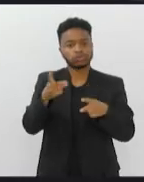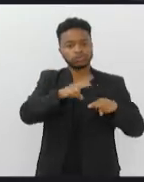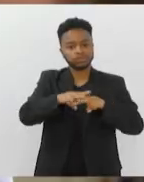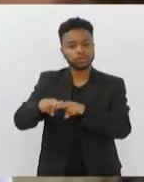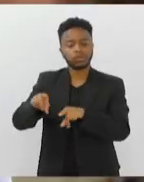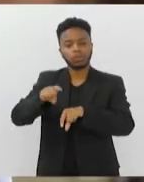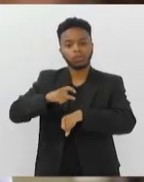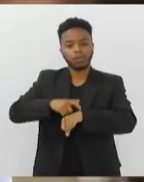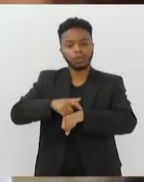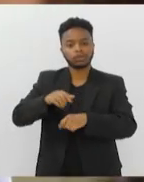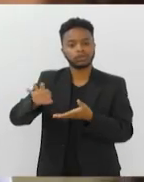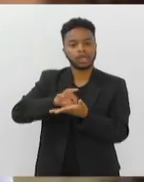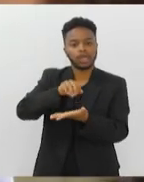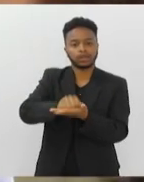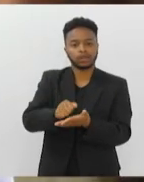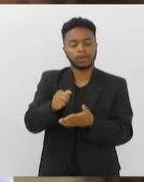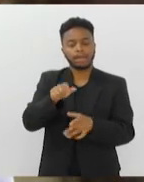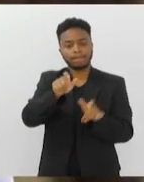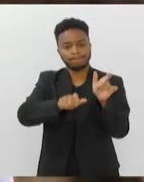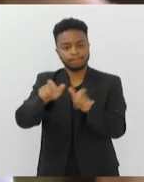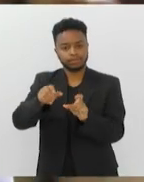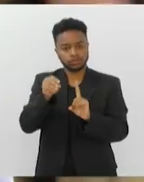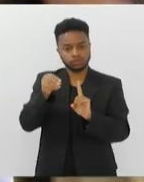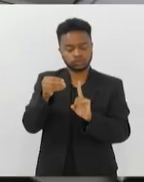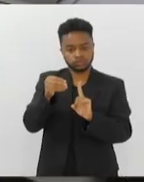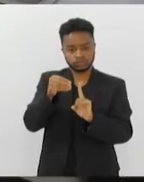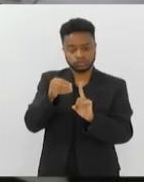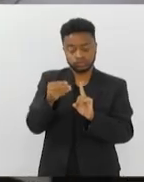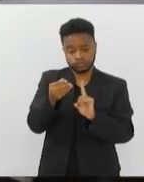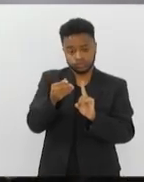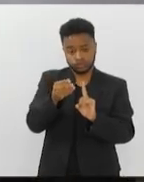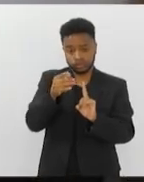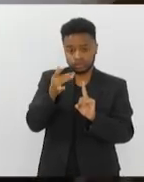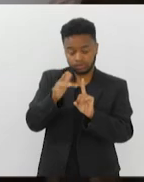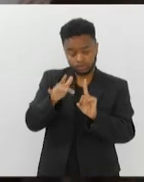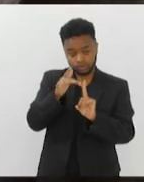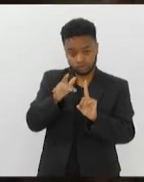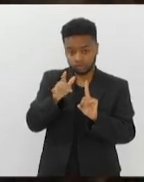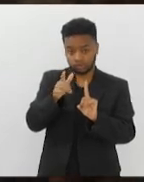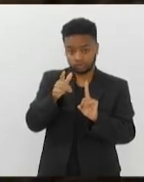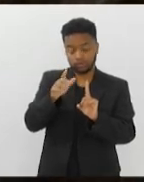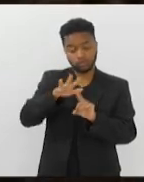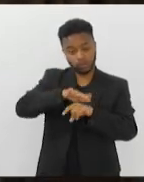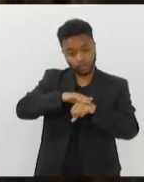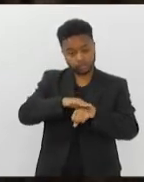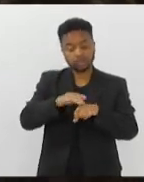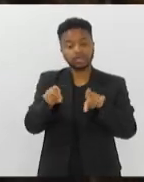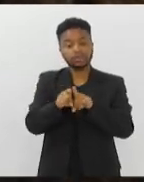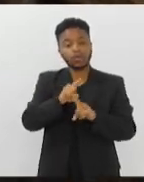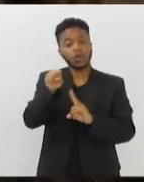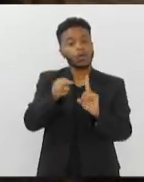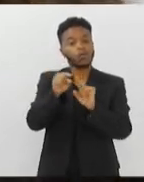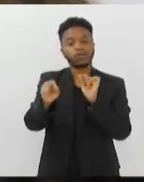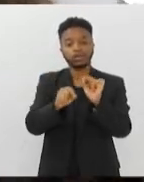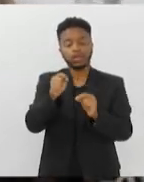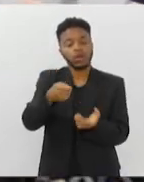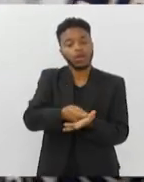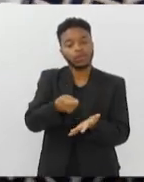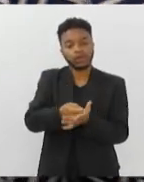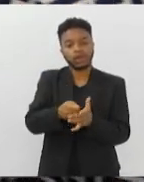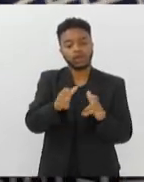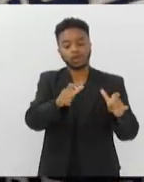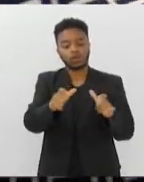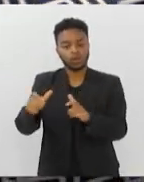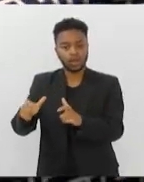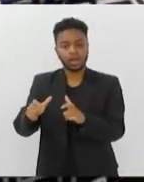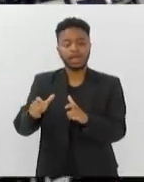paciente. O objetivo, segundo o autor da proposta, é ampliar a segurança desses estabelecimentos, bem como de